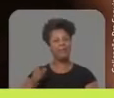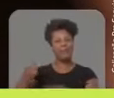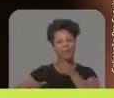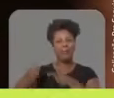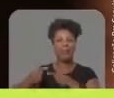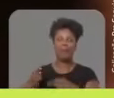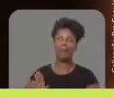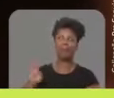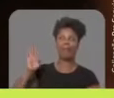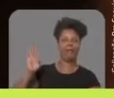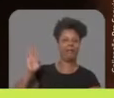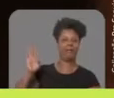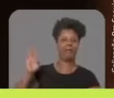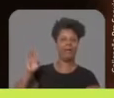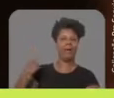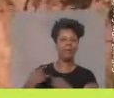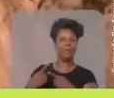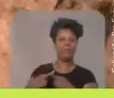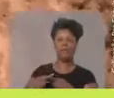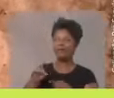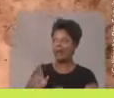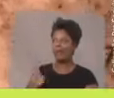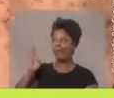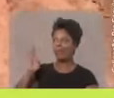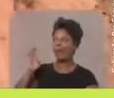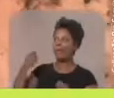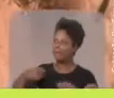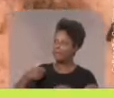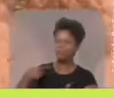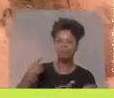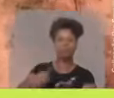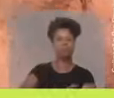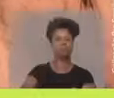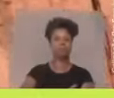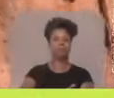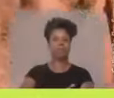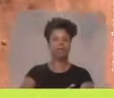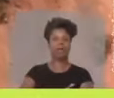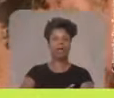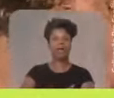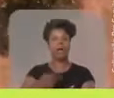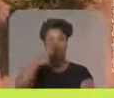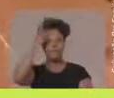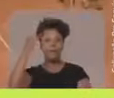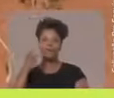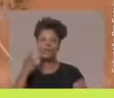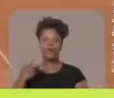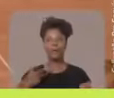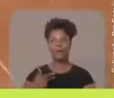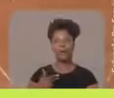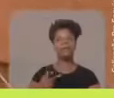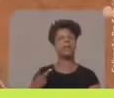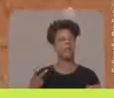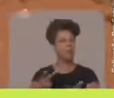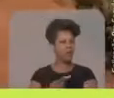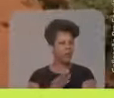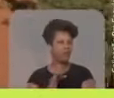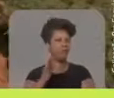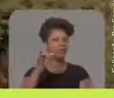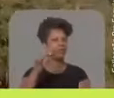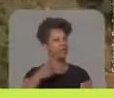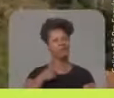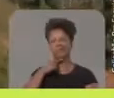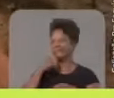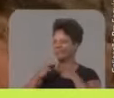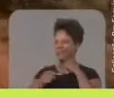gosto de política mais com promessa. Porque promessa que só faz e não cumpre. Muita gente falava que alguma hora podia chegar